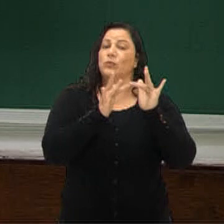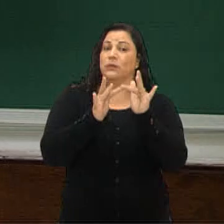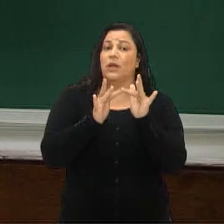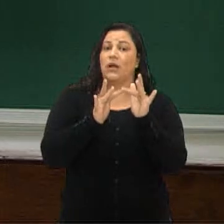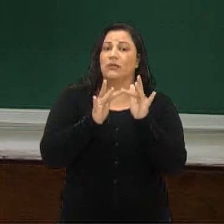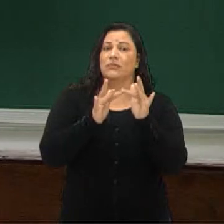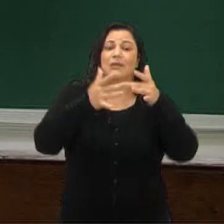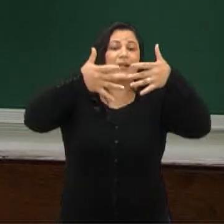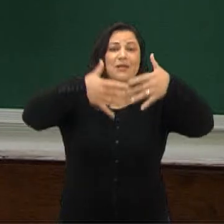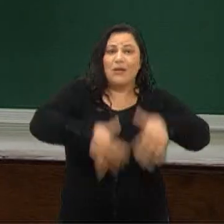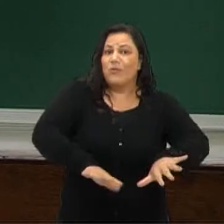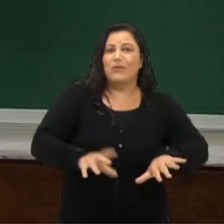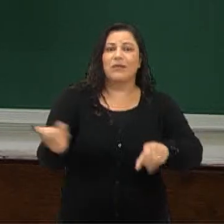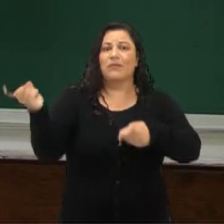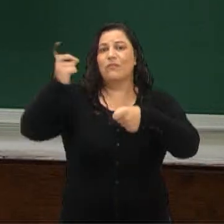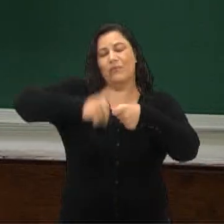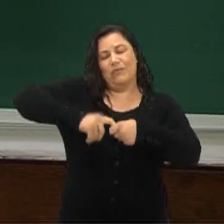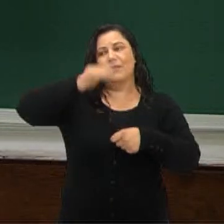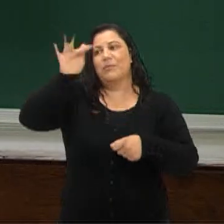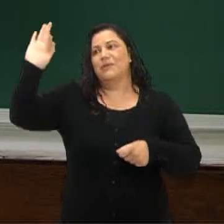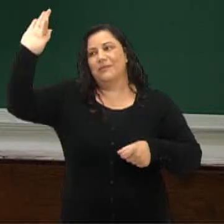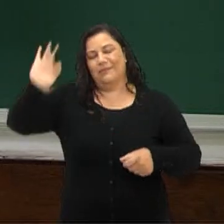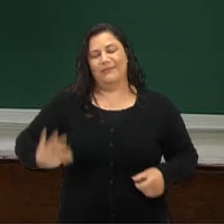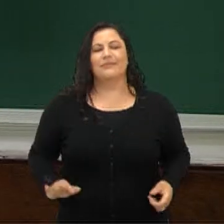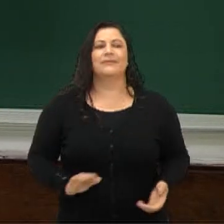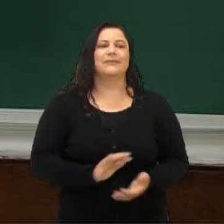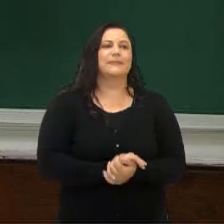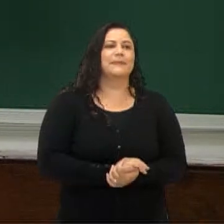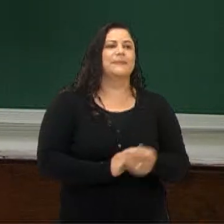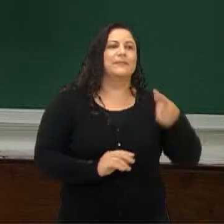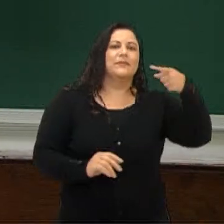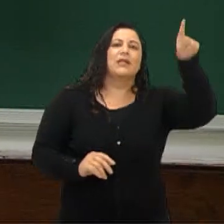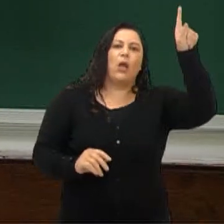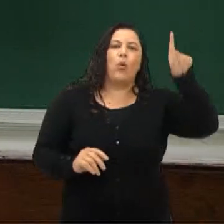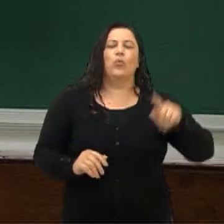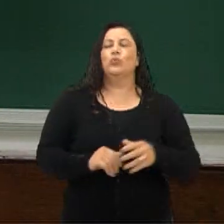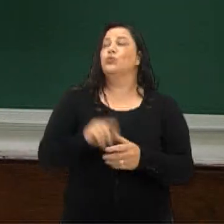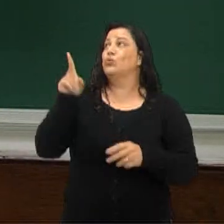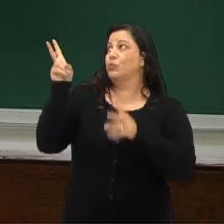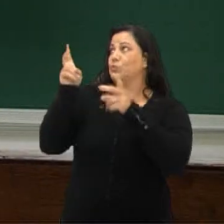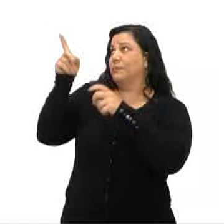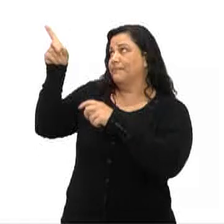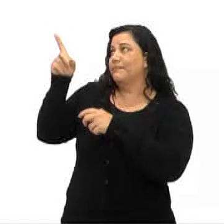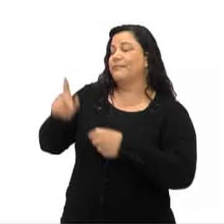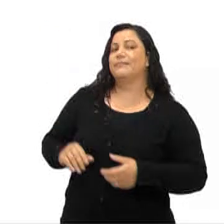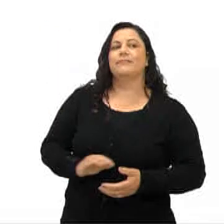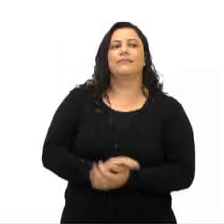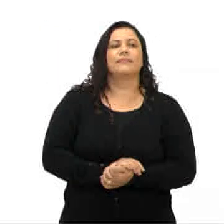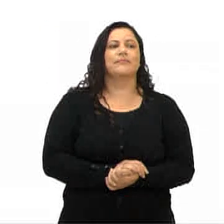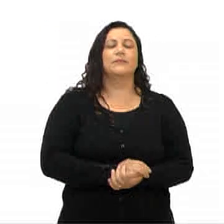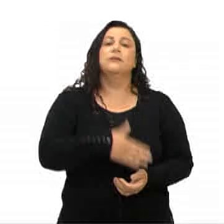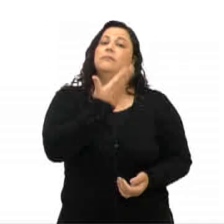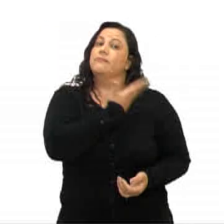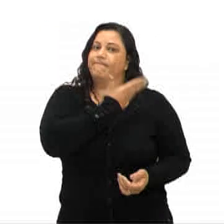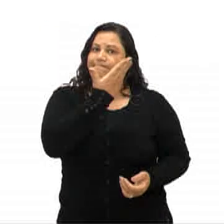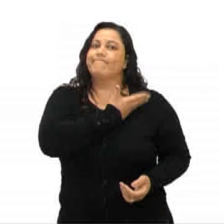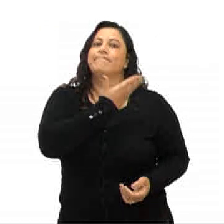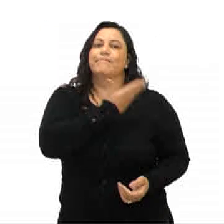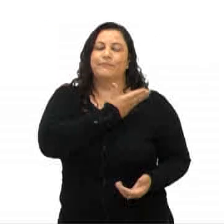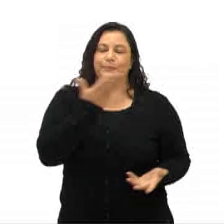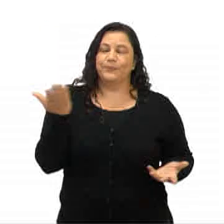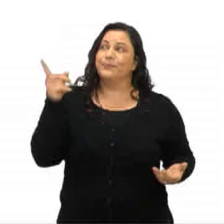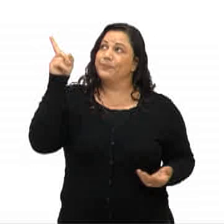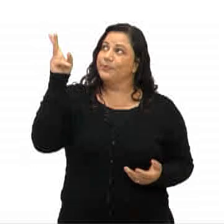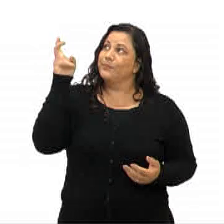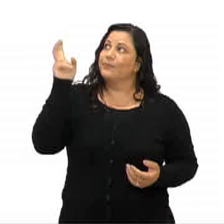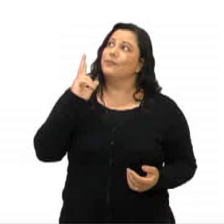quis voltar mais para a França, tá, pessoal? Então é isso aí, última obra dele aqui, para ver como ele tinha um laço com um amigo, com o Van Gogh, tem